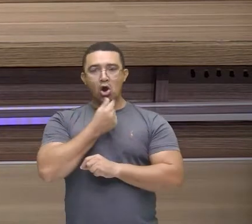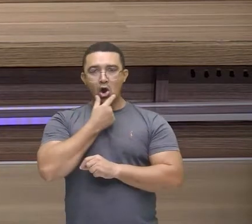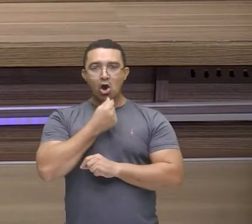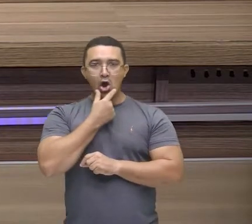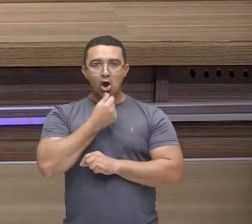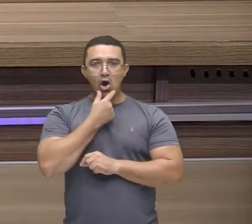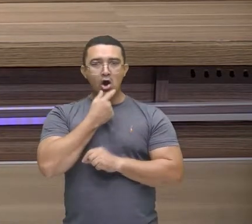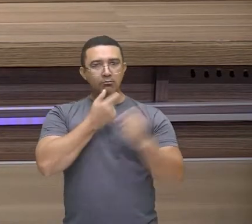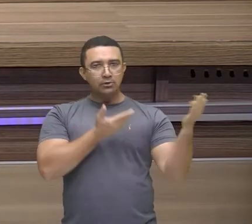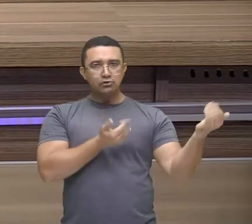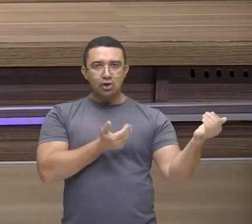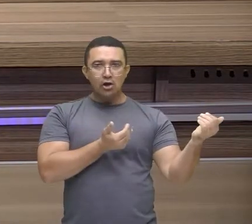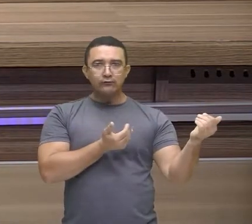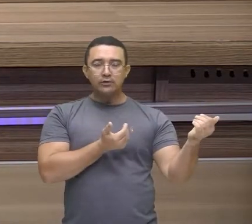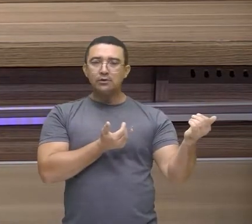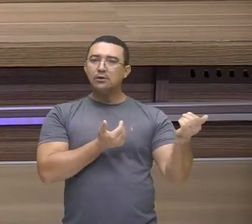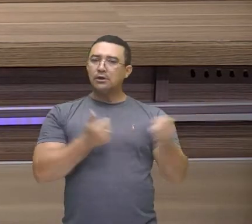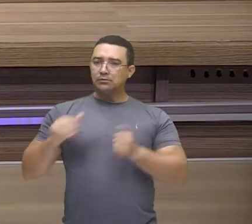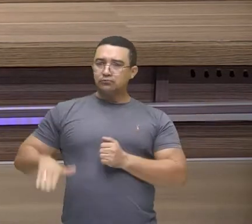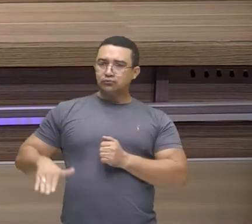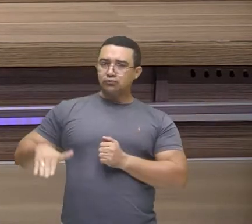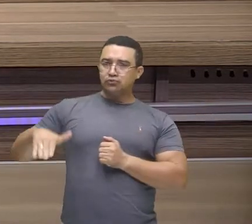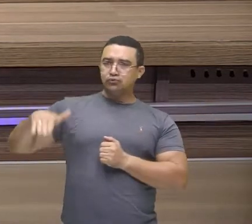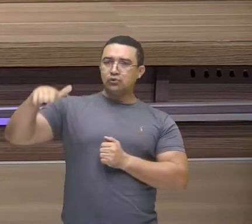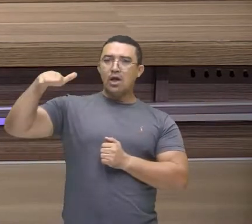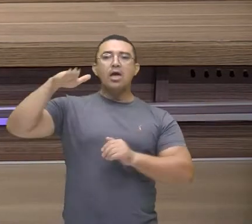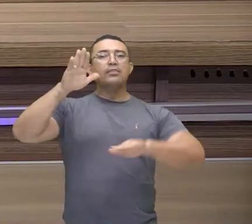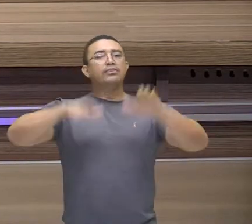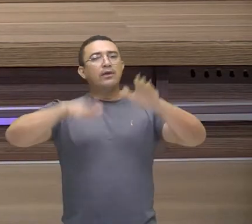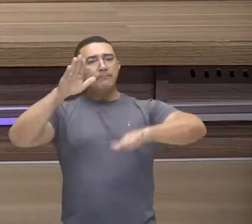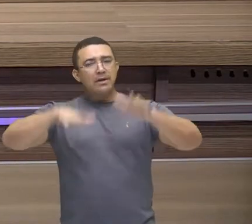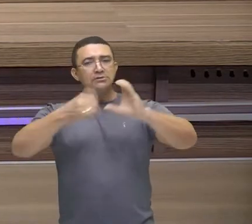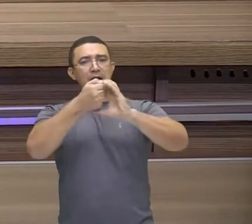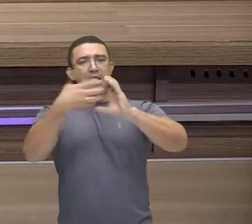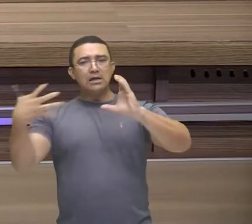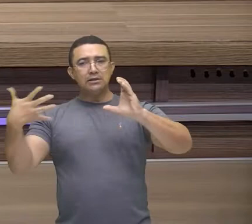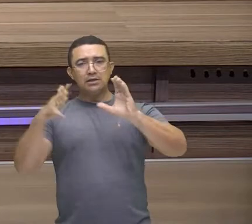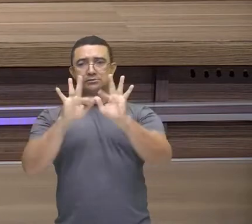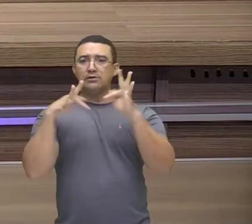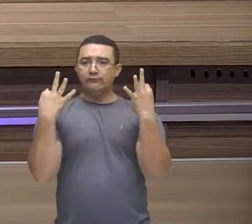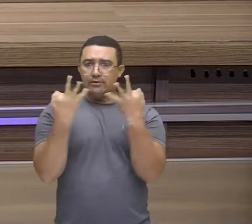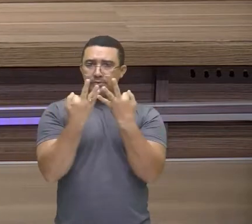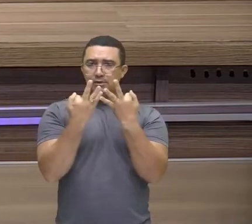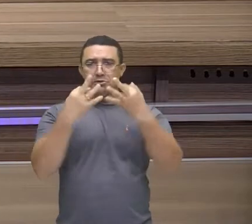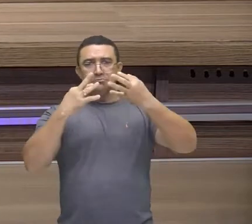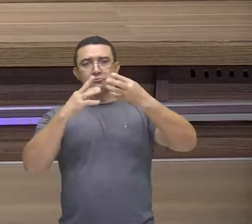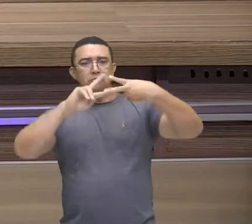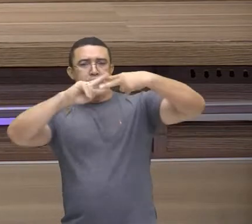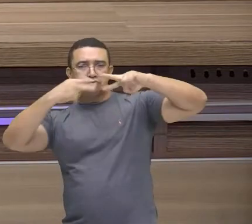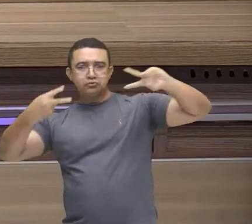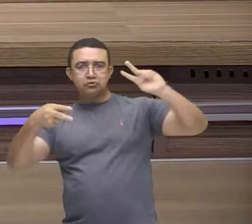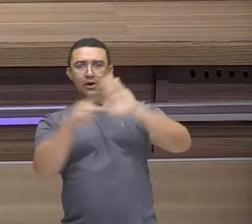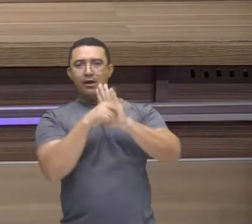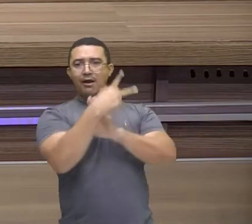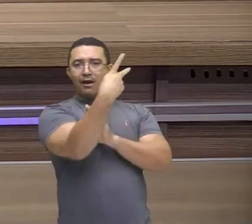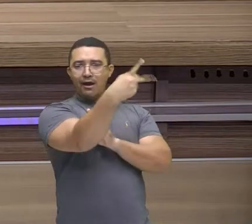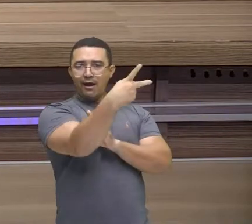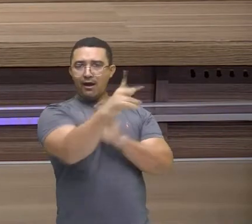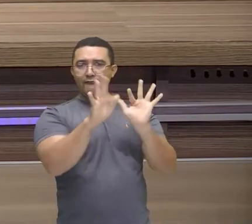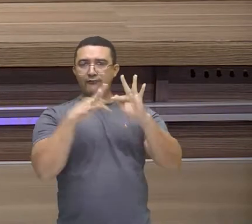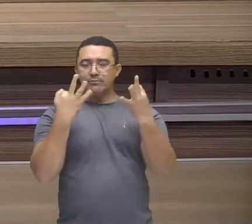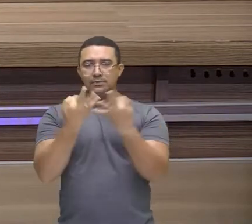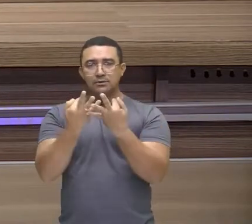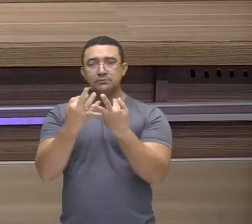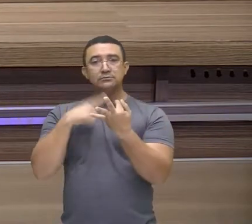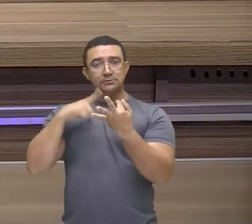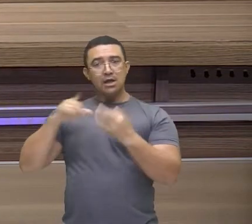vai crescer de acordo com o tamanho da família dele, né? Em termos de crescimento físico, porque nós temos uma coisa chamada crescimento